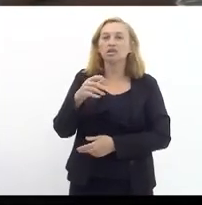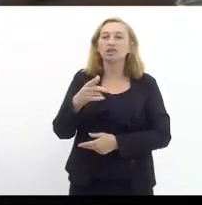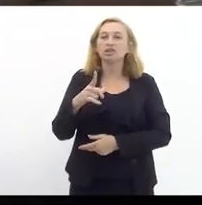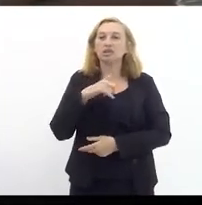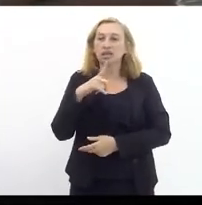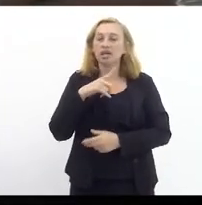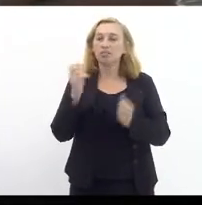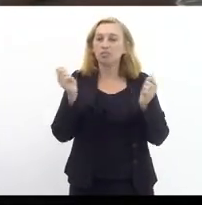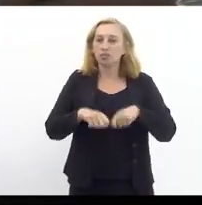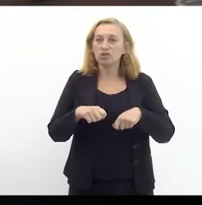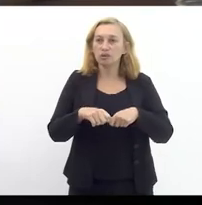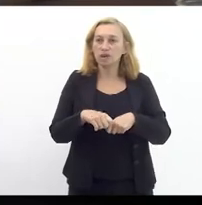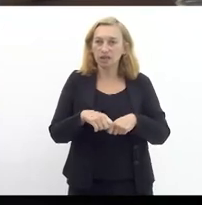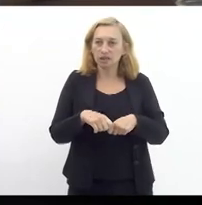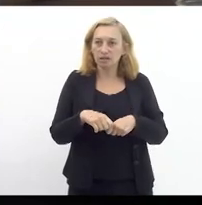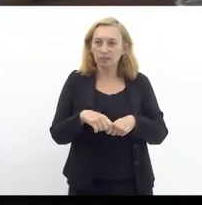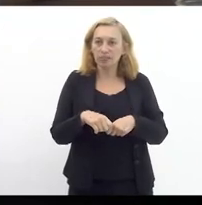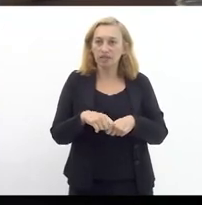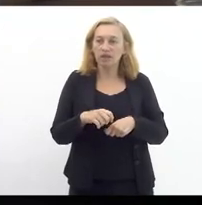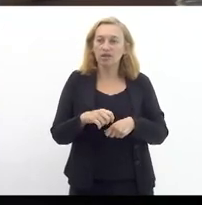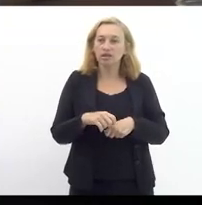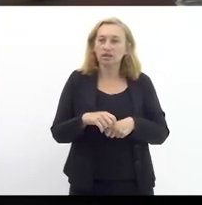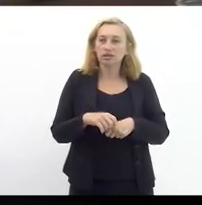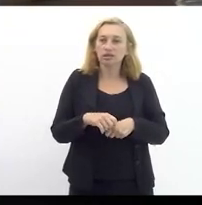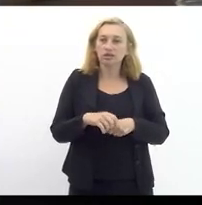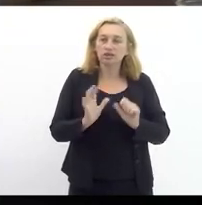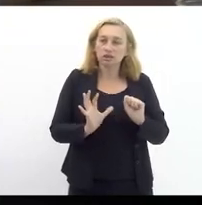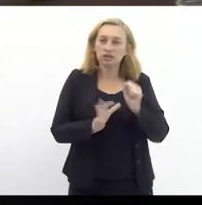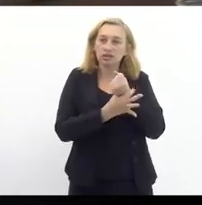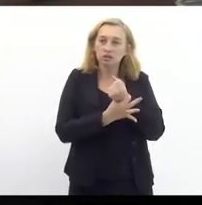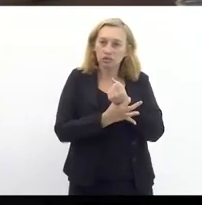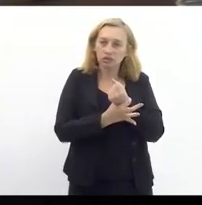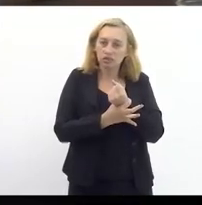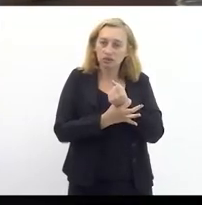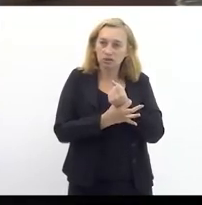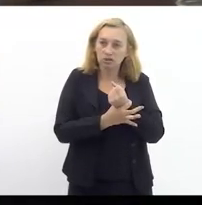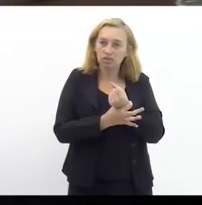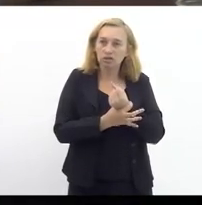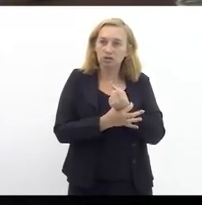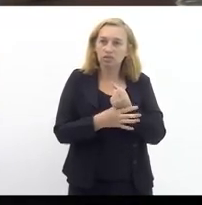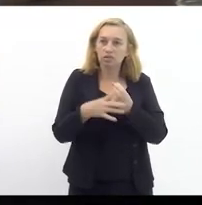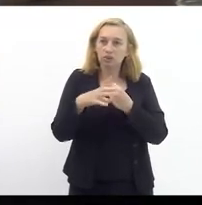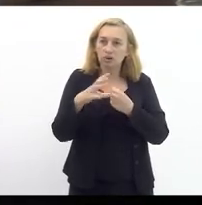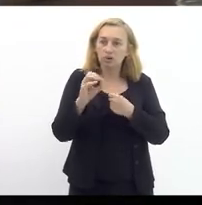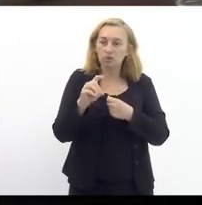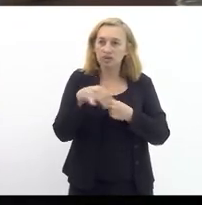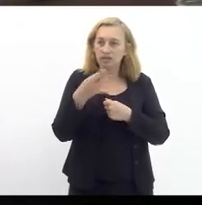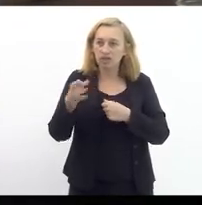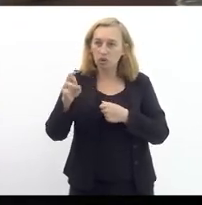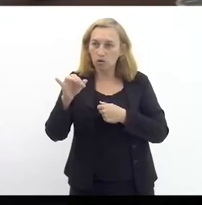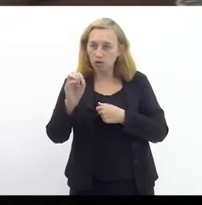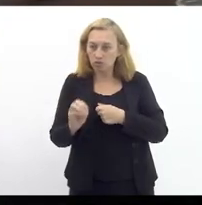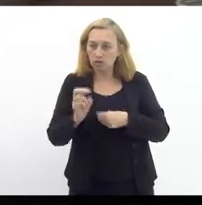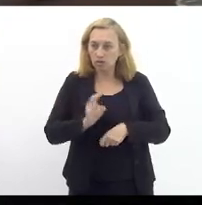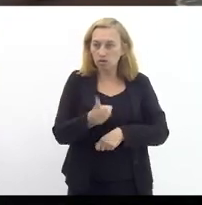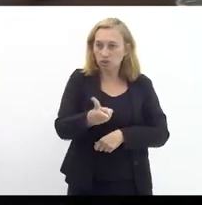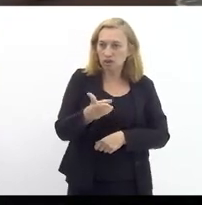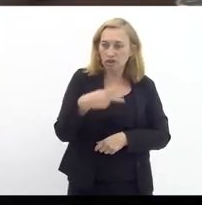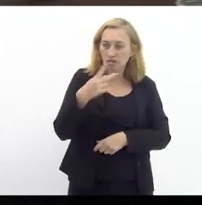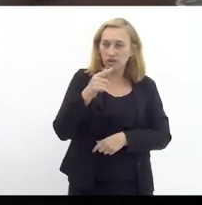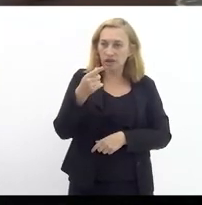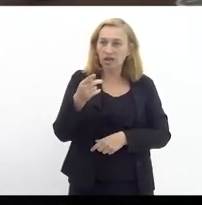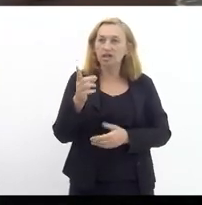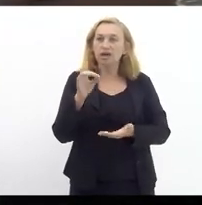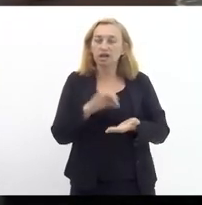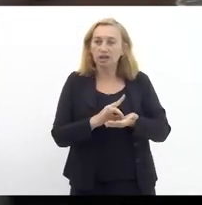a possibilidade de existência mantida, assegurada, e dizer que o observatório vai continuar aqui pautando a realidade